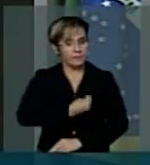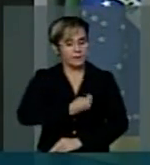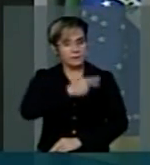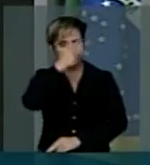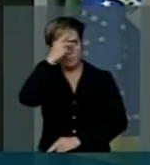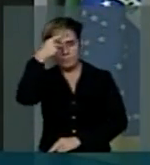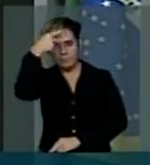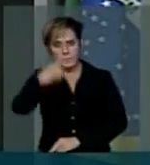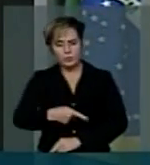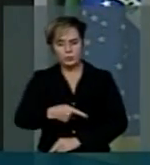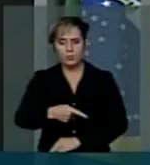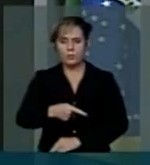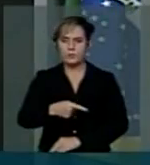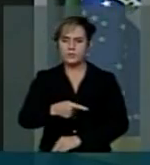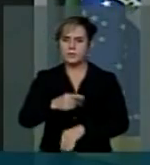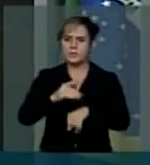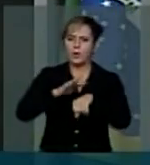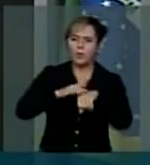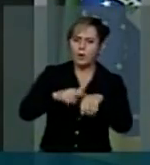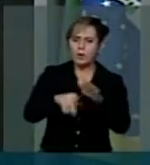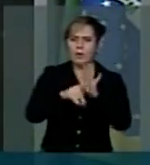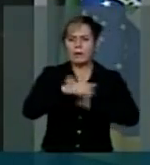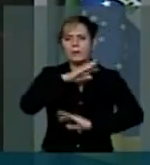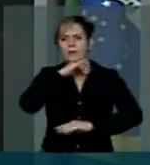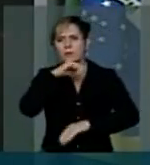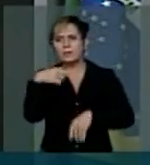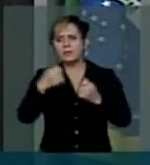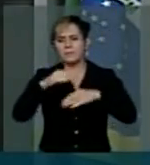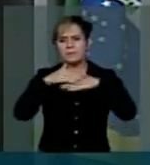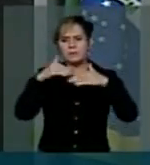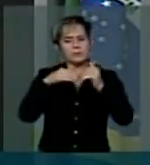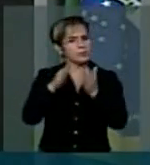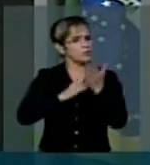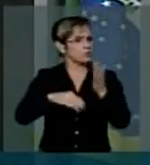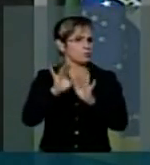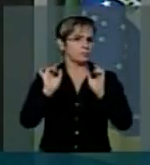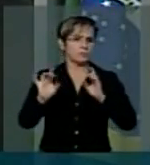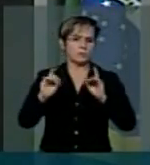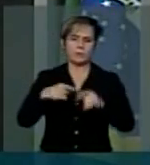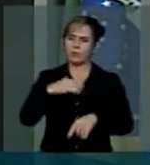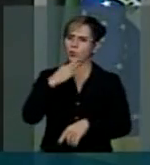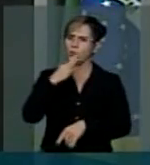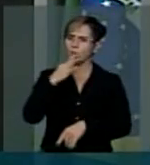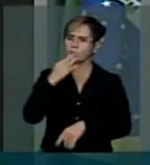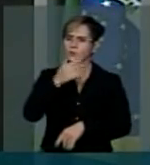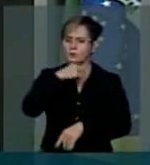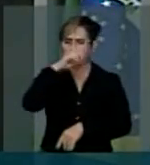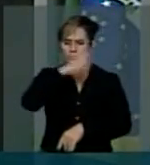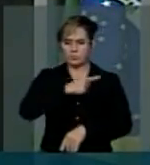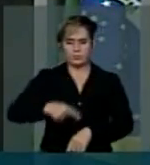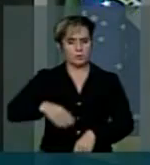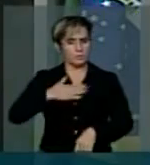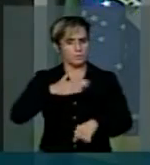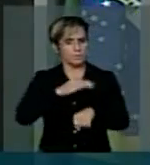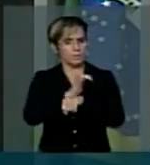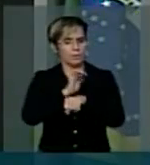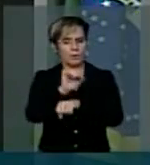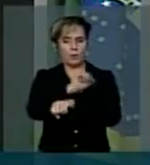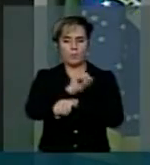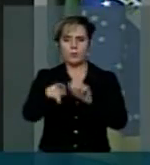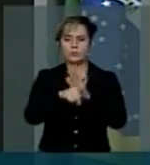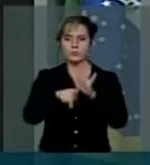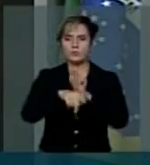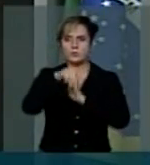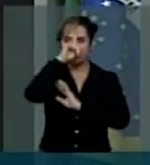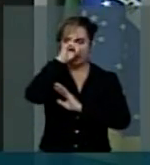transporta pessoa debilitada que precisa de um carinho todo especial. Eu conheço o presidente lá no meu estado, motorista de